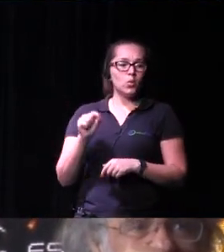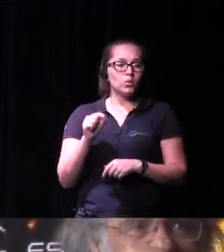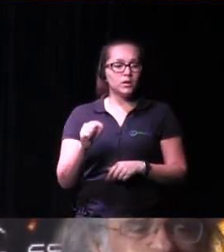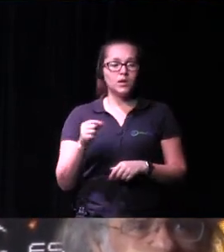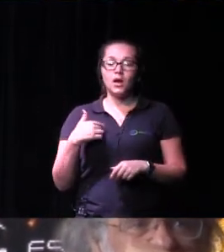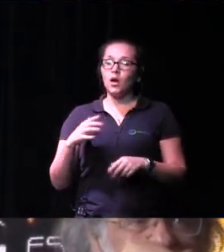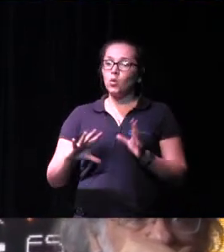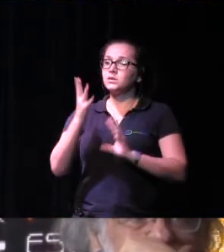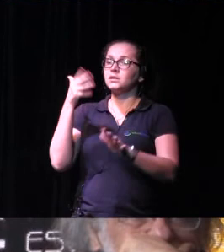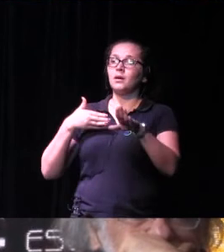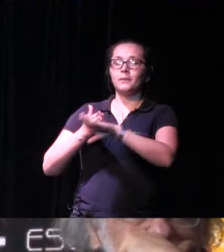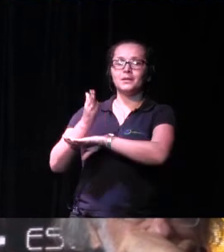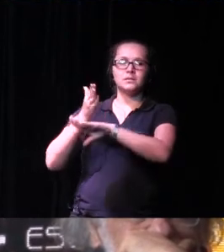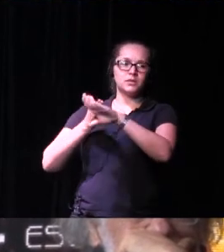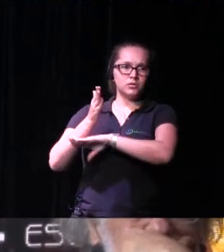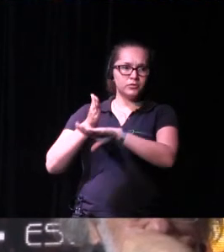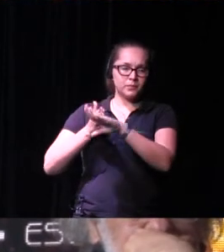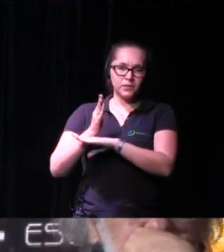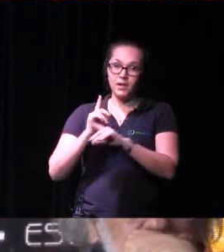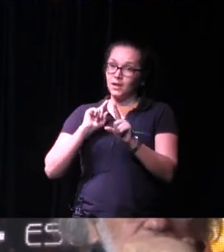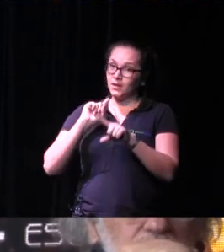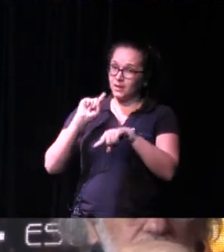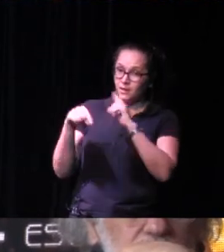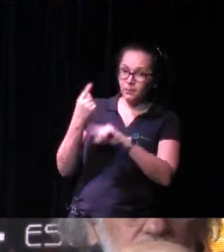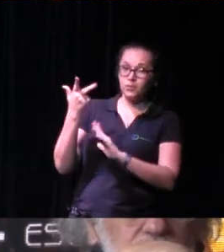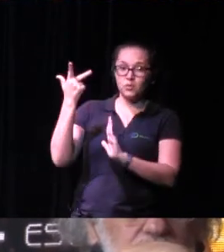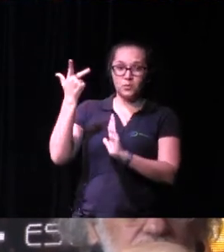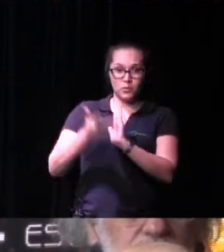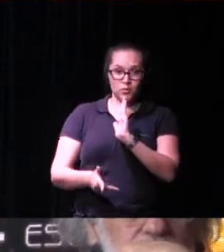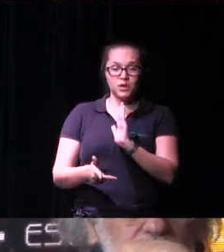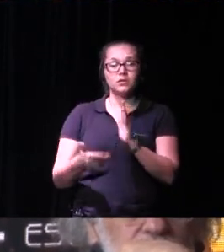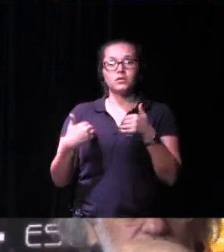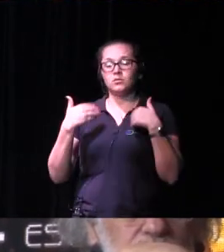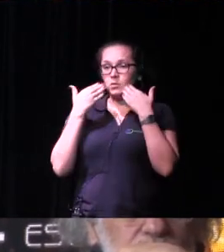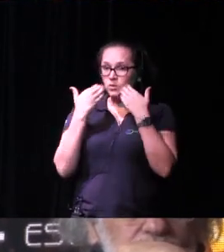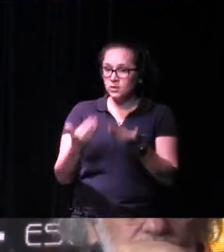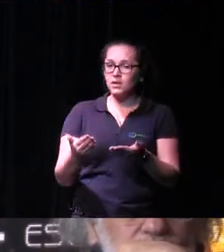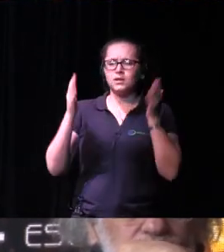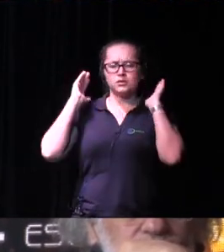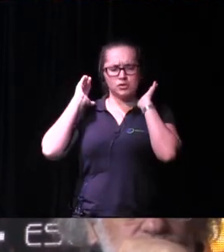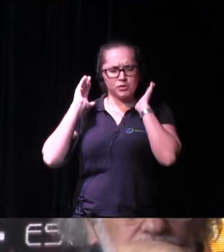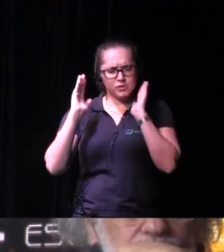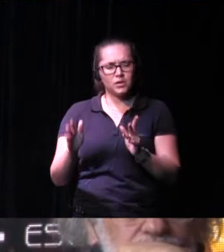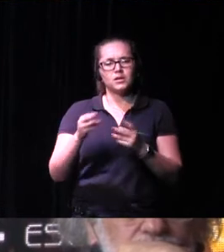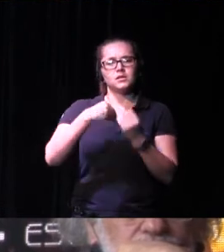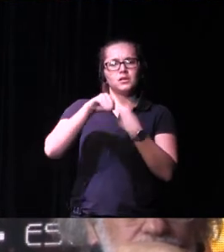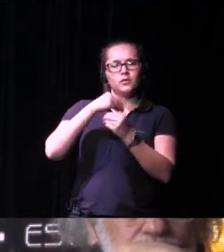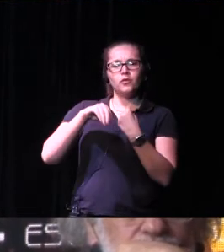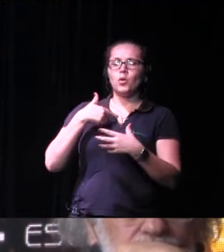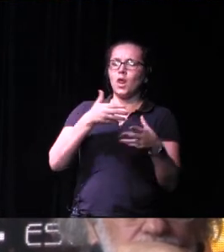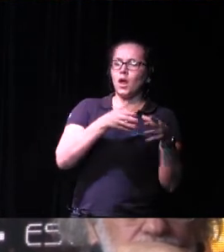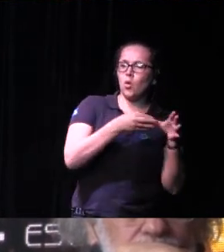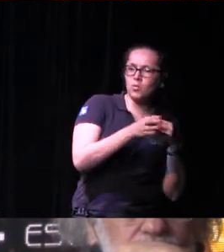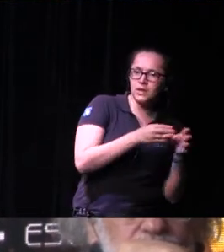participativo, depois dos projetos que mostrei, já se envolveu mais a comunidade ou em